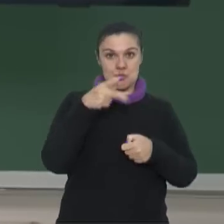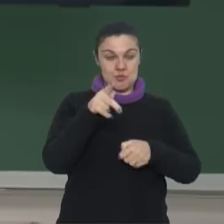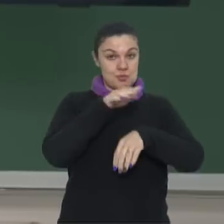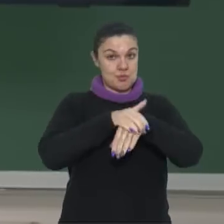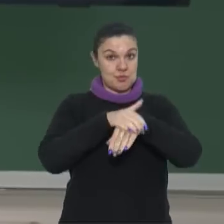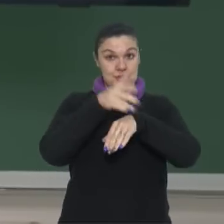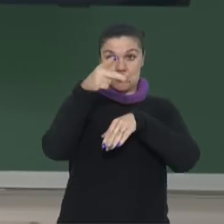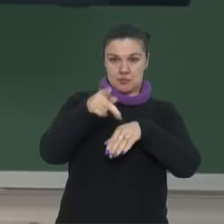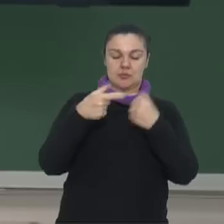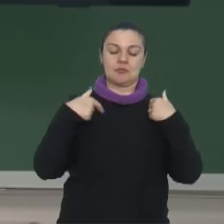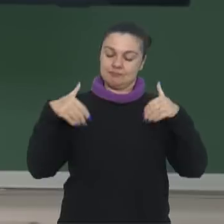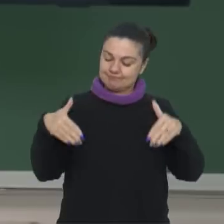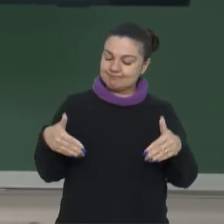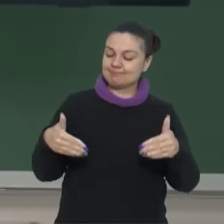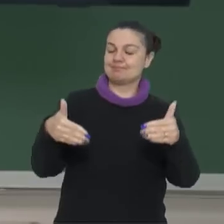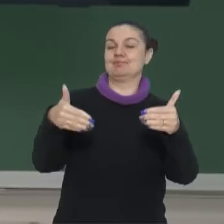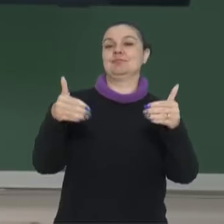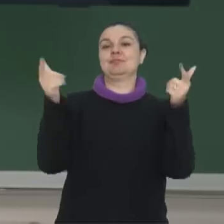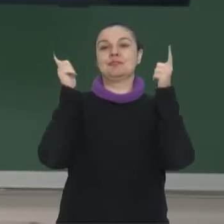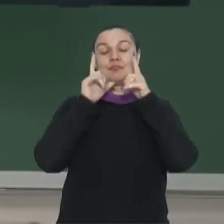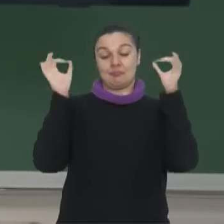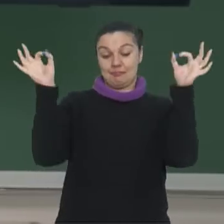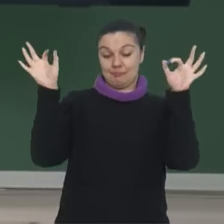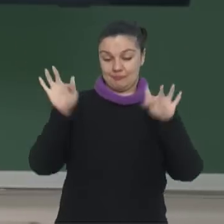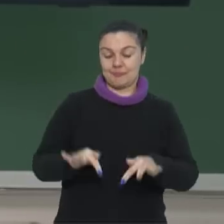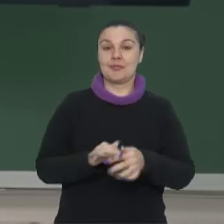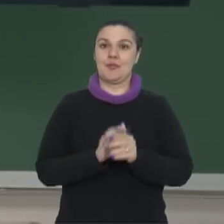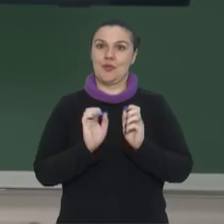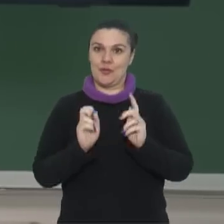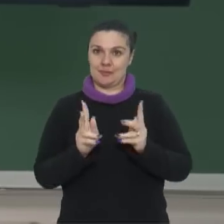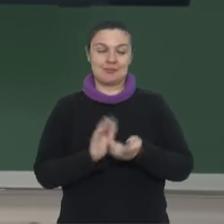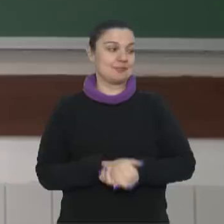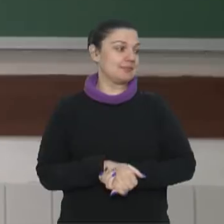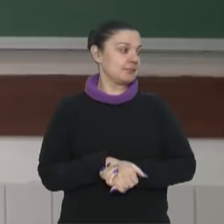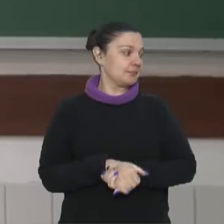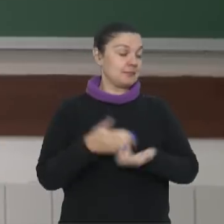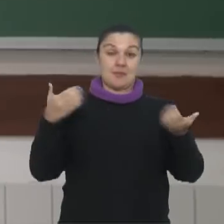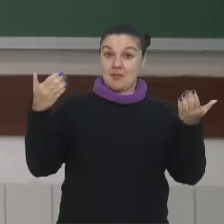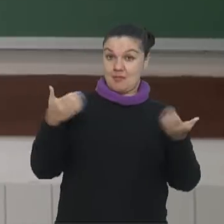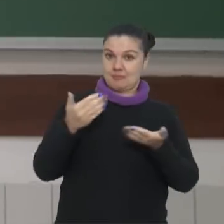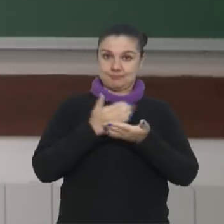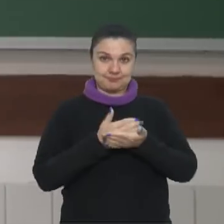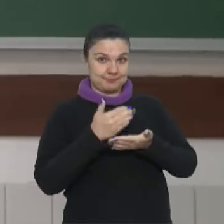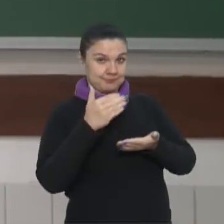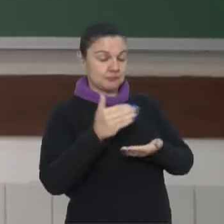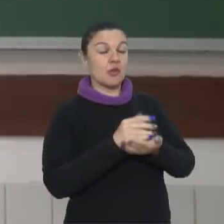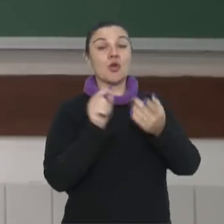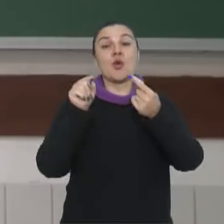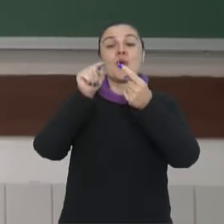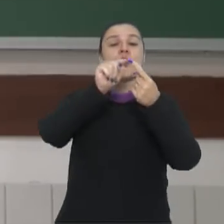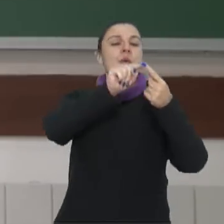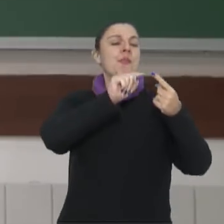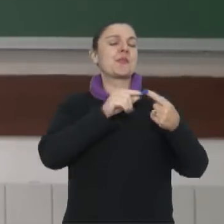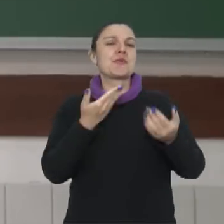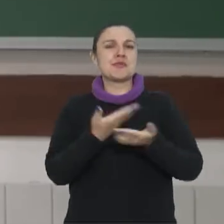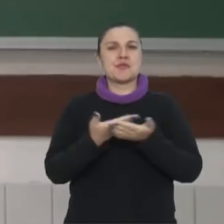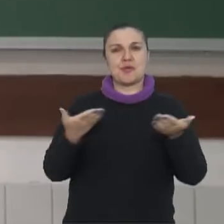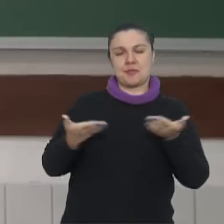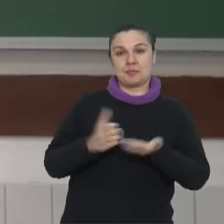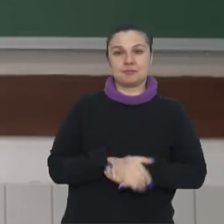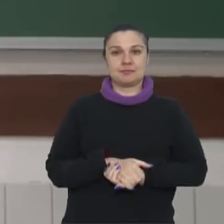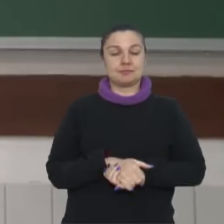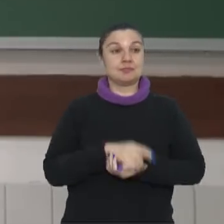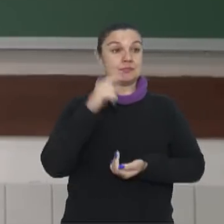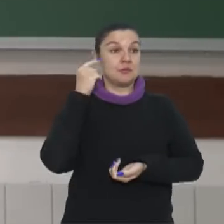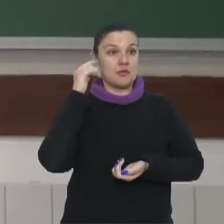assim a gente caminha junto aí até que isso passe, ok? Bom, vamos lá. Os objetivos da nossa aula, nós vamos pensar um pouco